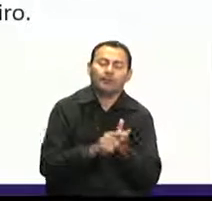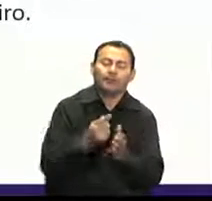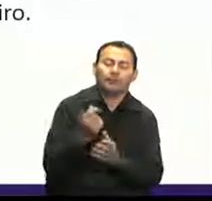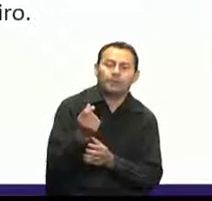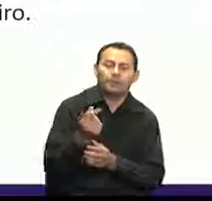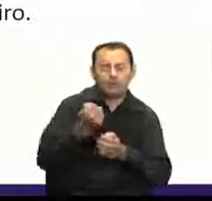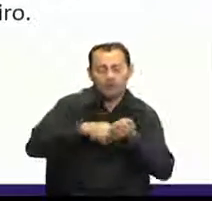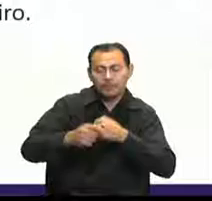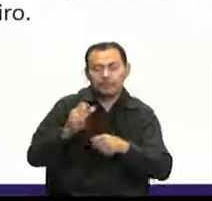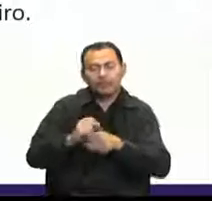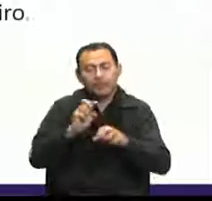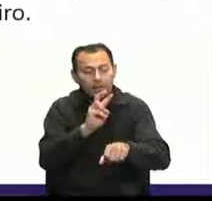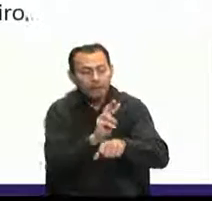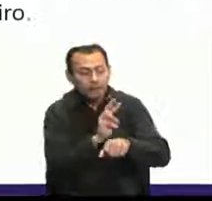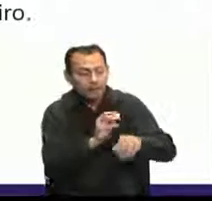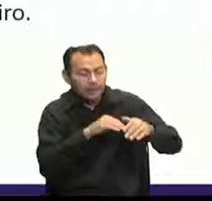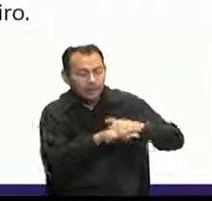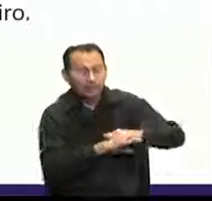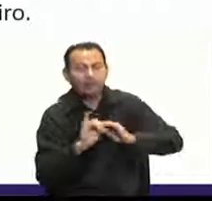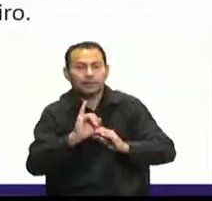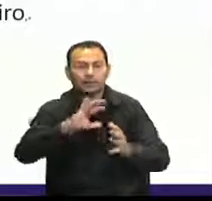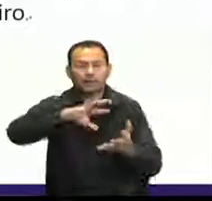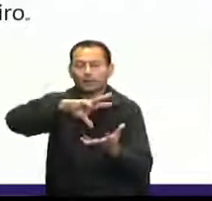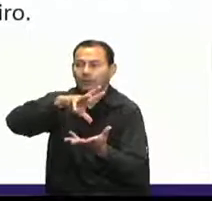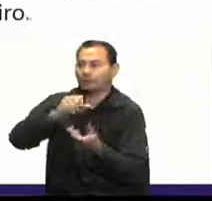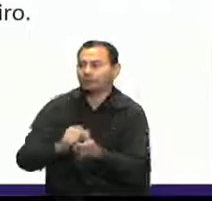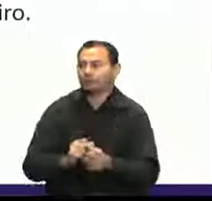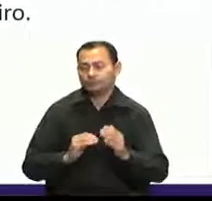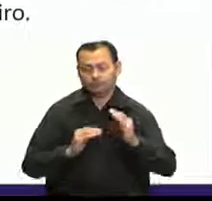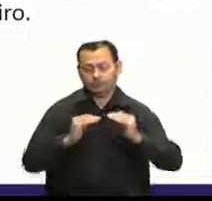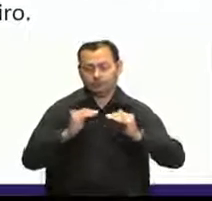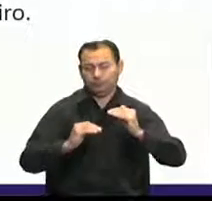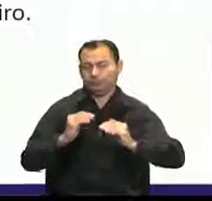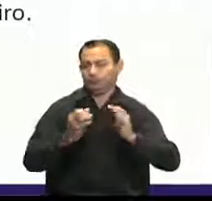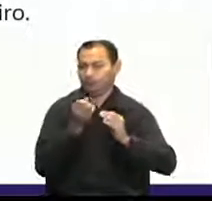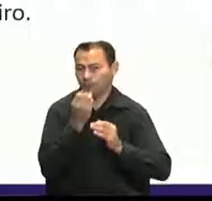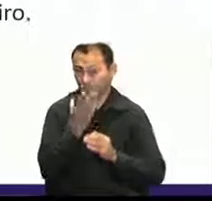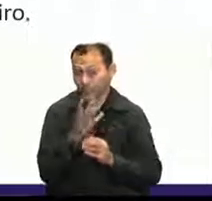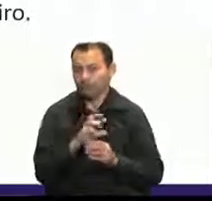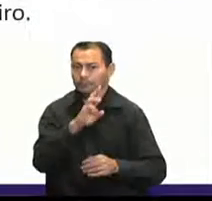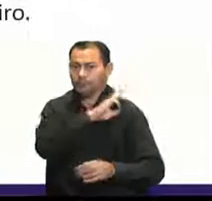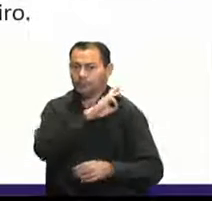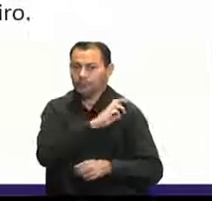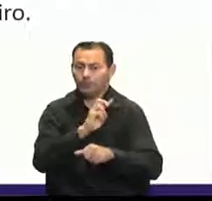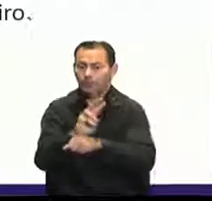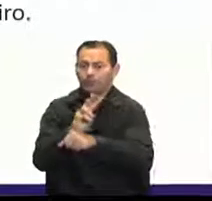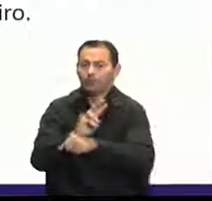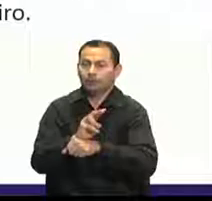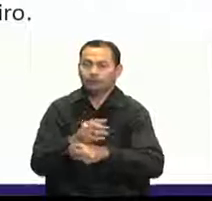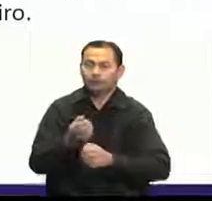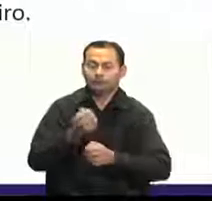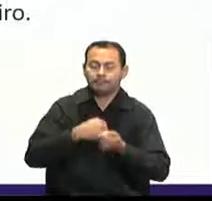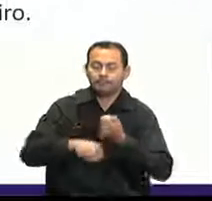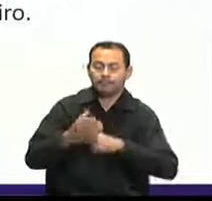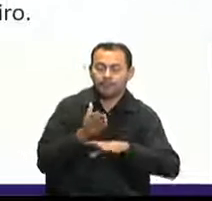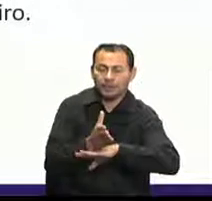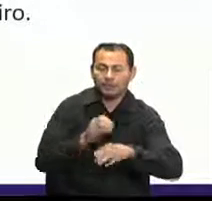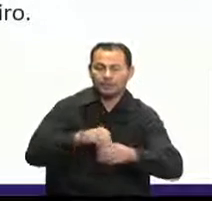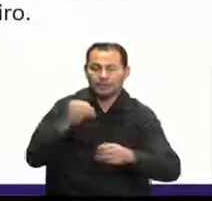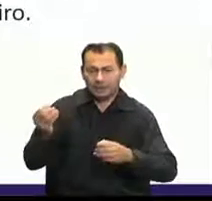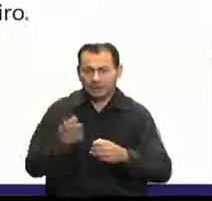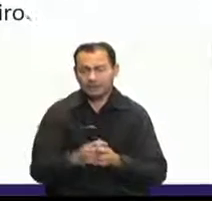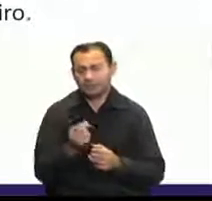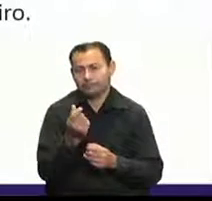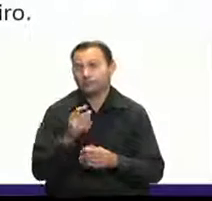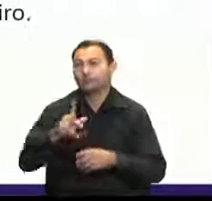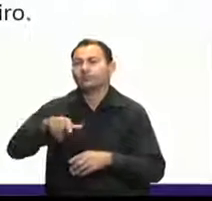manter as reservas internacionais em níveis adequados ou seja responsável pelo controle das operações de movimentos